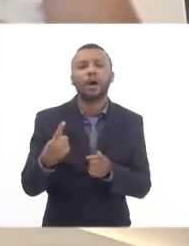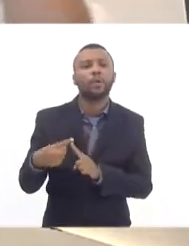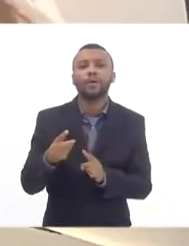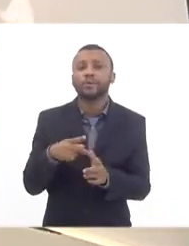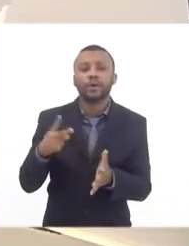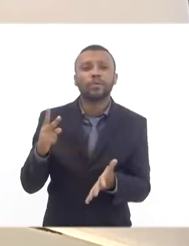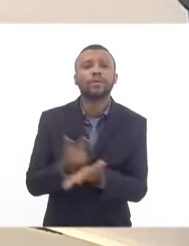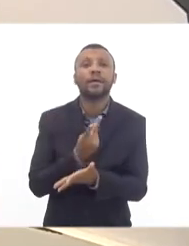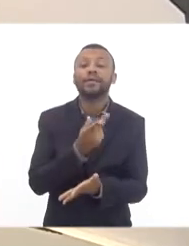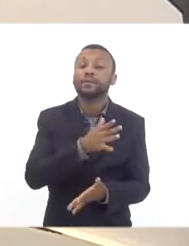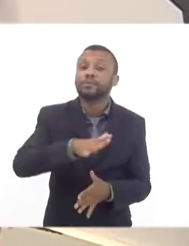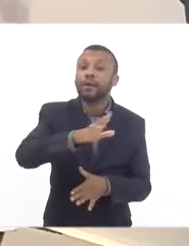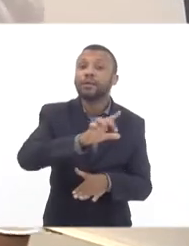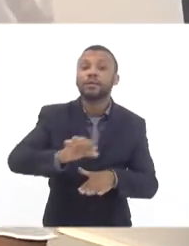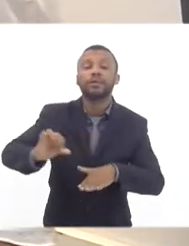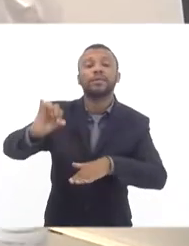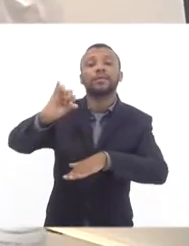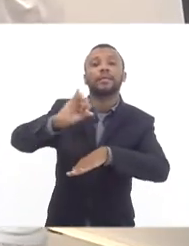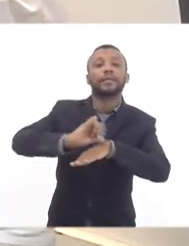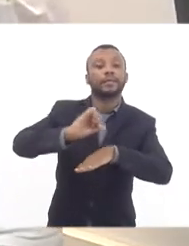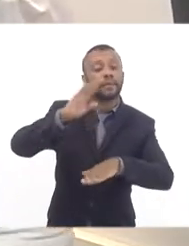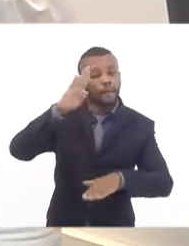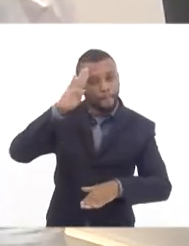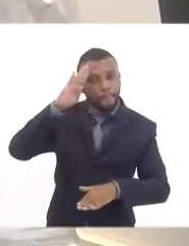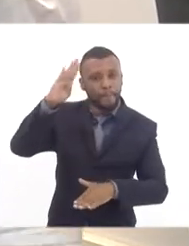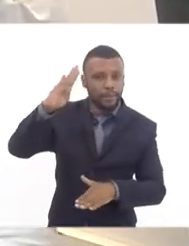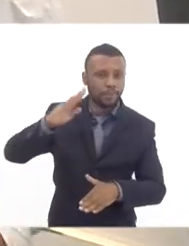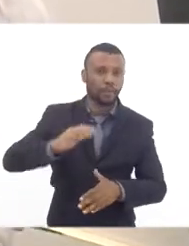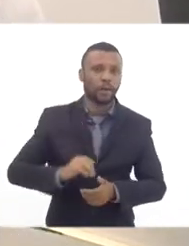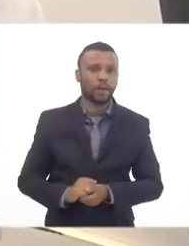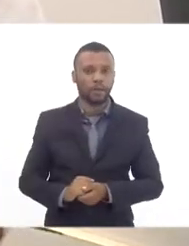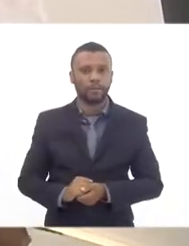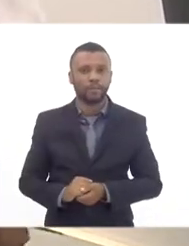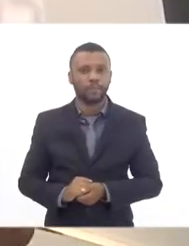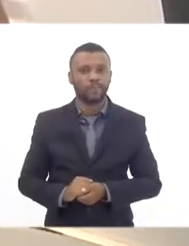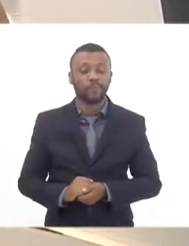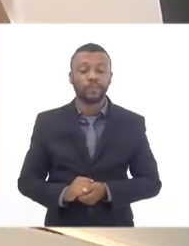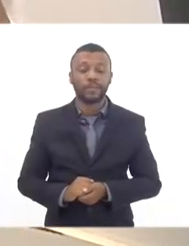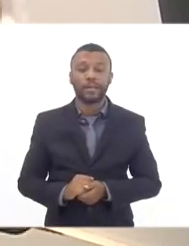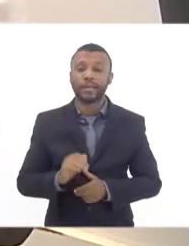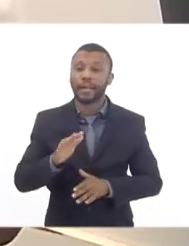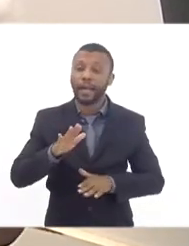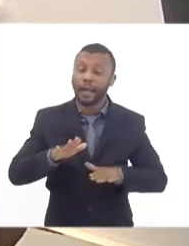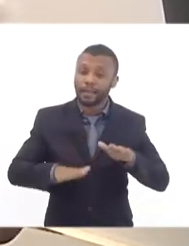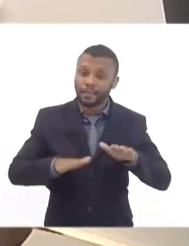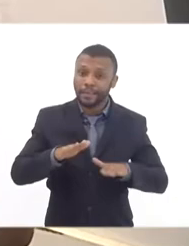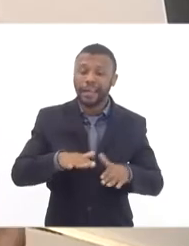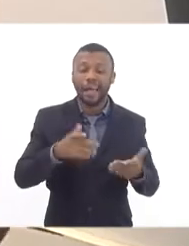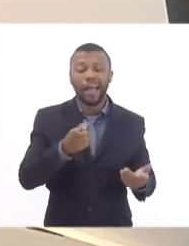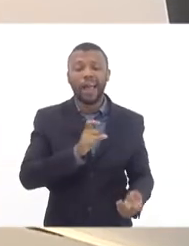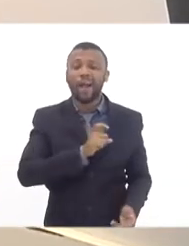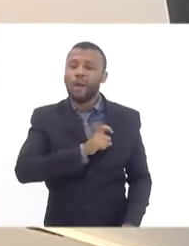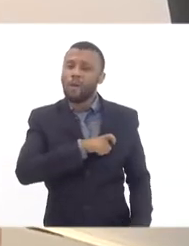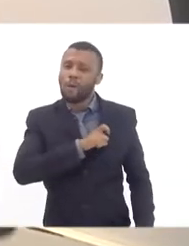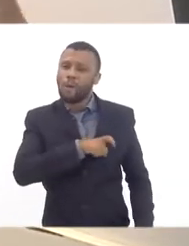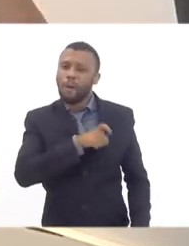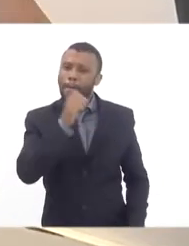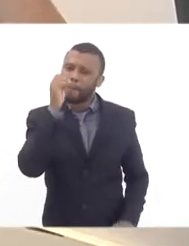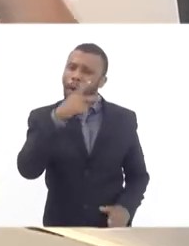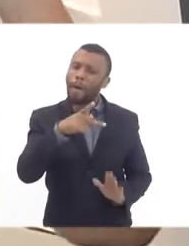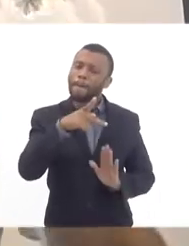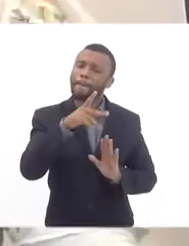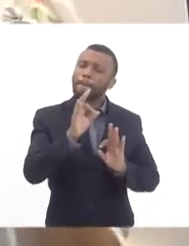essa região metropolitana, que faz com que... É perversidade, é um projeto